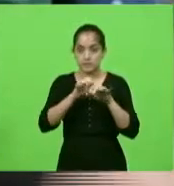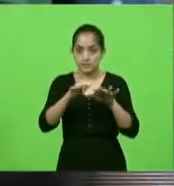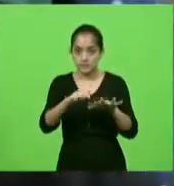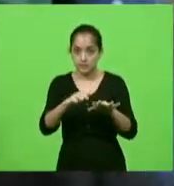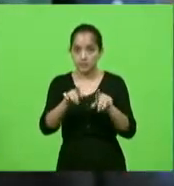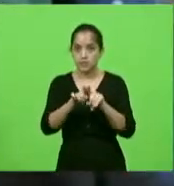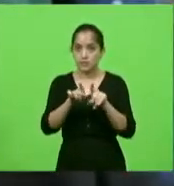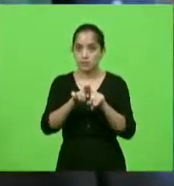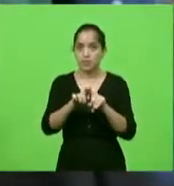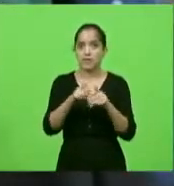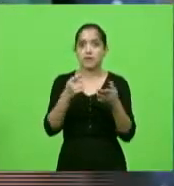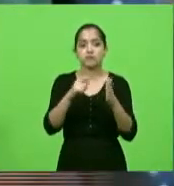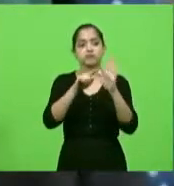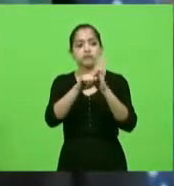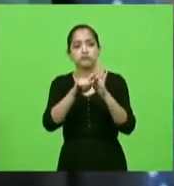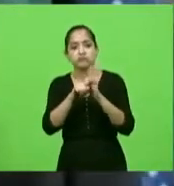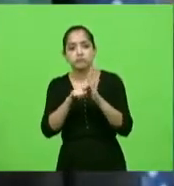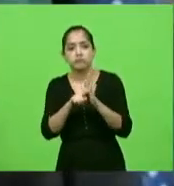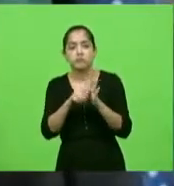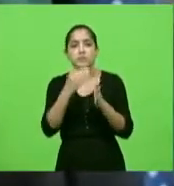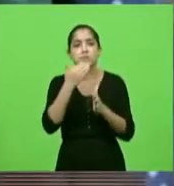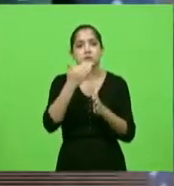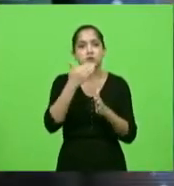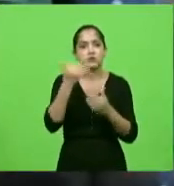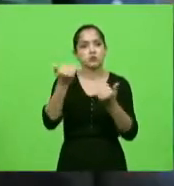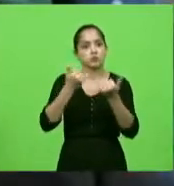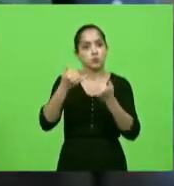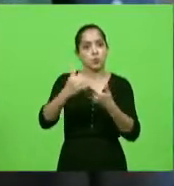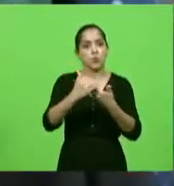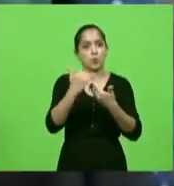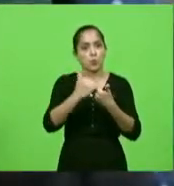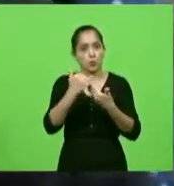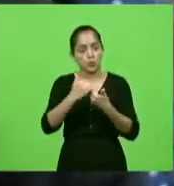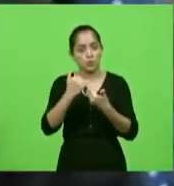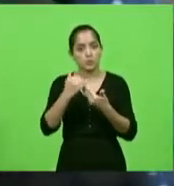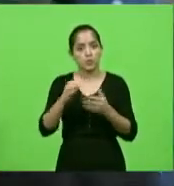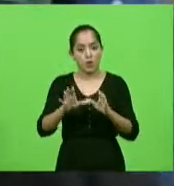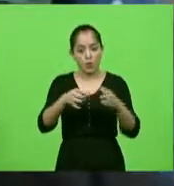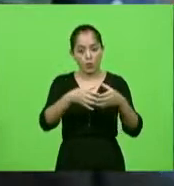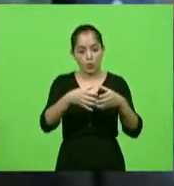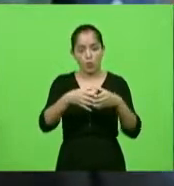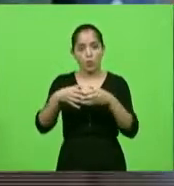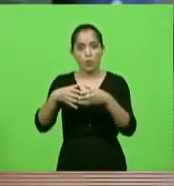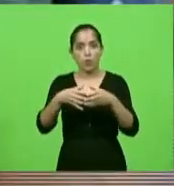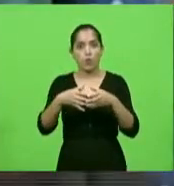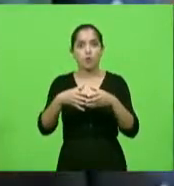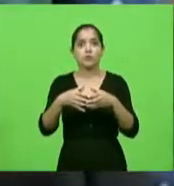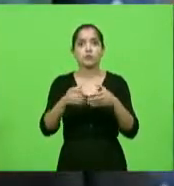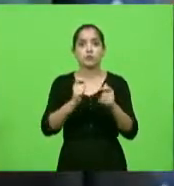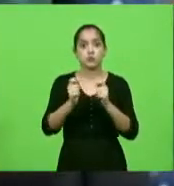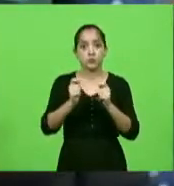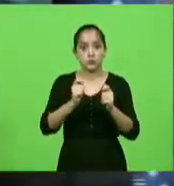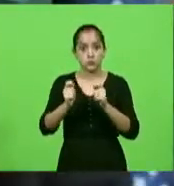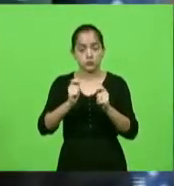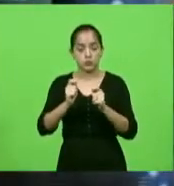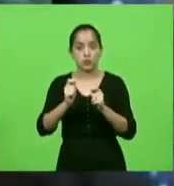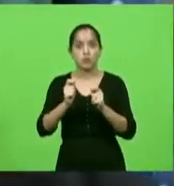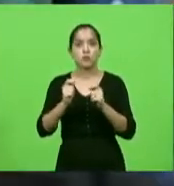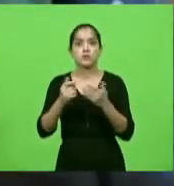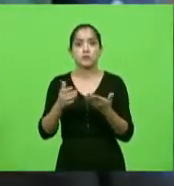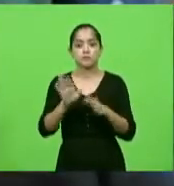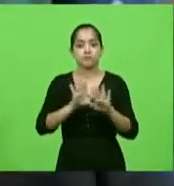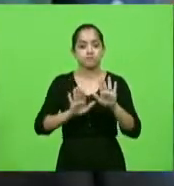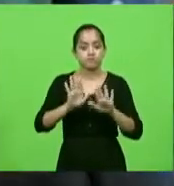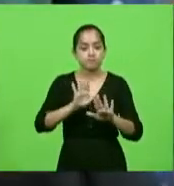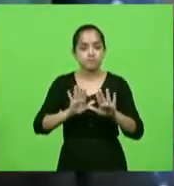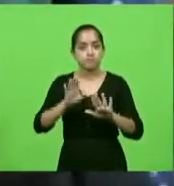inclusive efetuando consultas e solicitando orientações aos órgãos de controle, o Ministério Público de Santa Catarina ressalva a cautela do